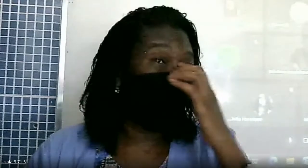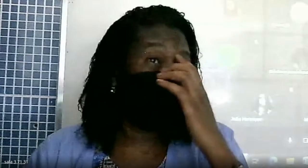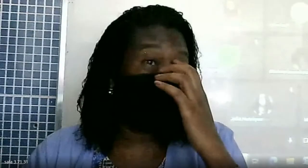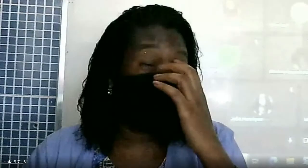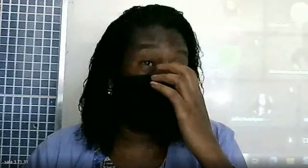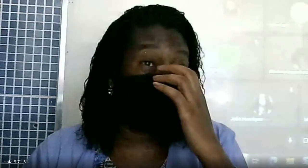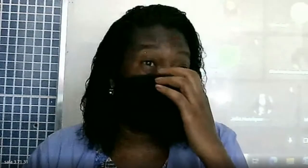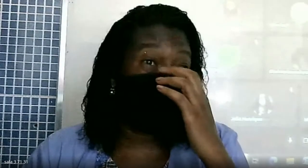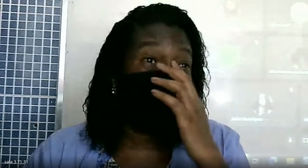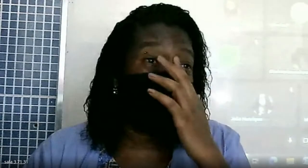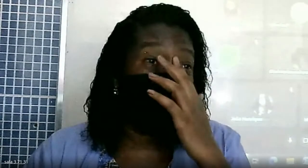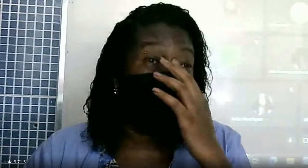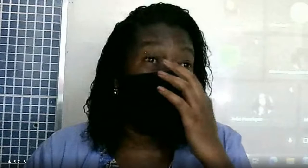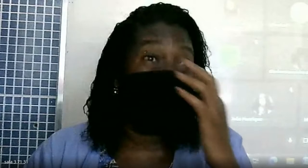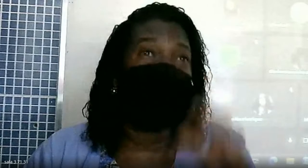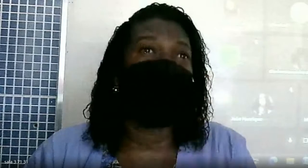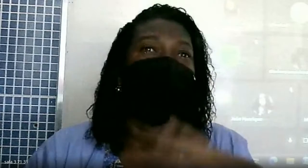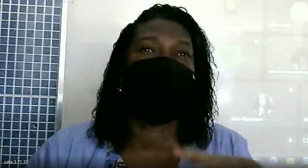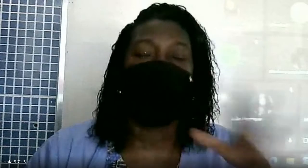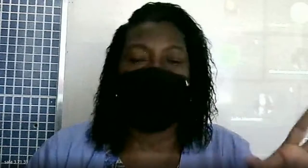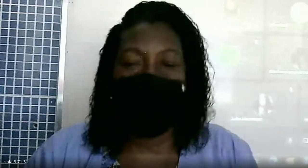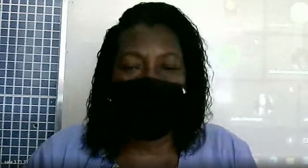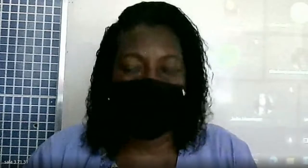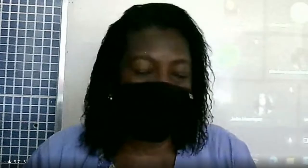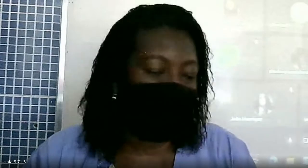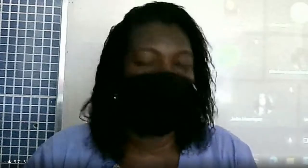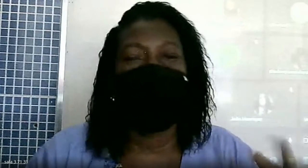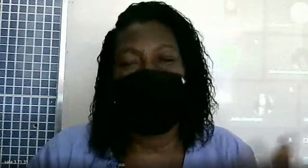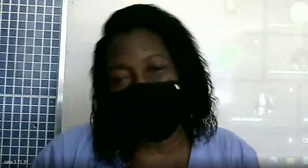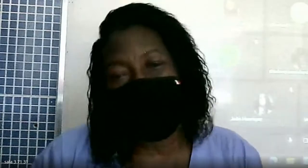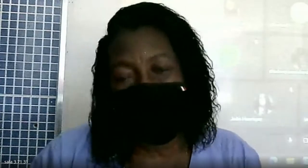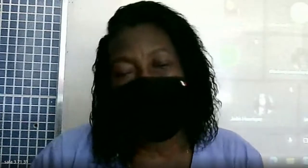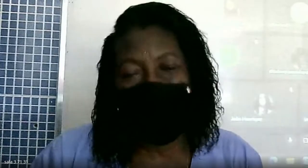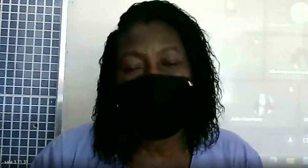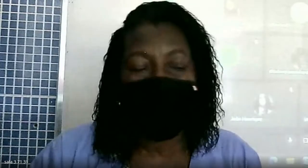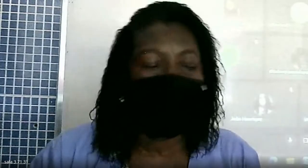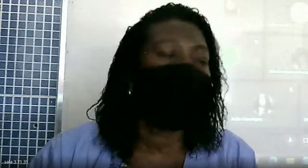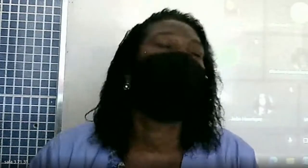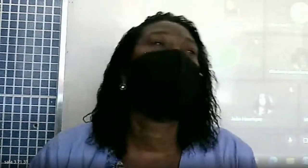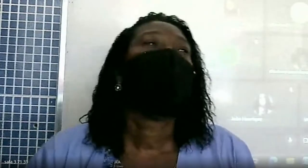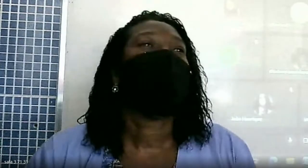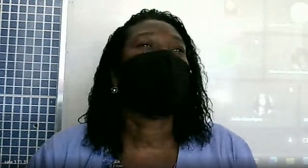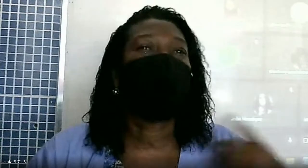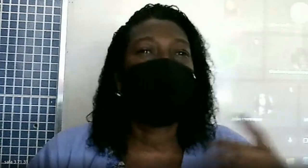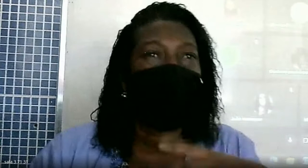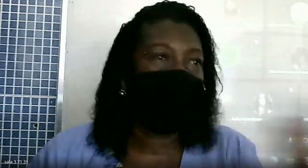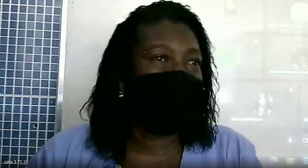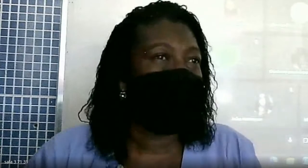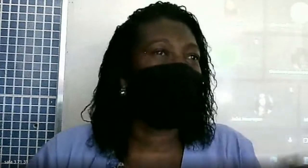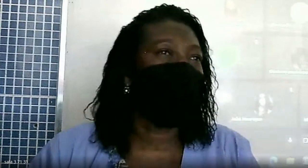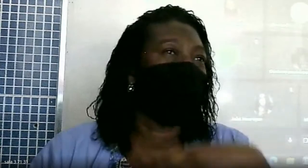Olha, quando eu ia para as discotecas, né? Antigamente a gente falava discoteca, né? A gente